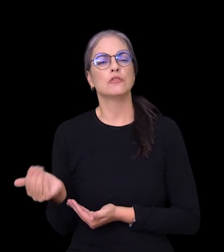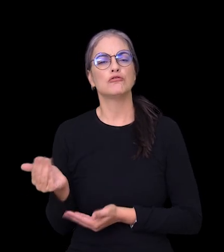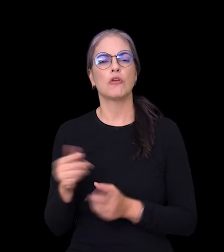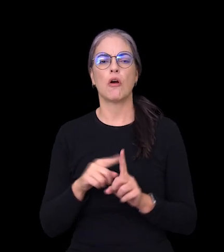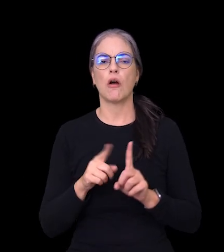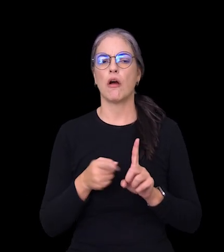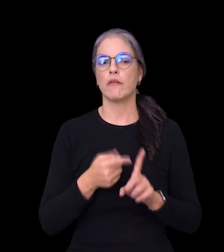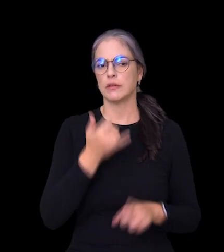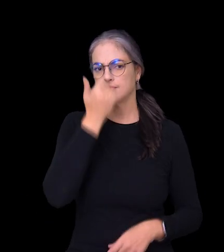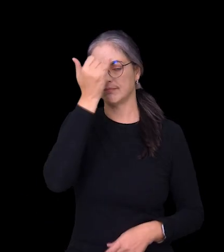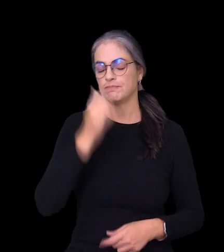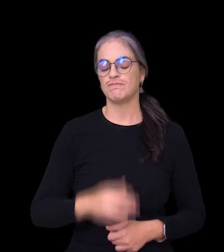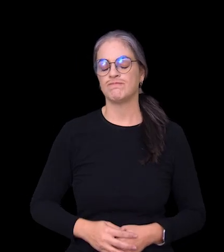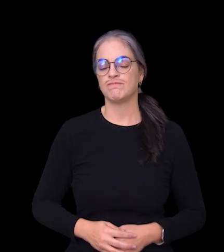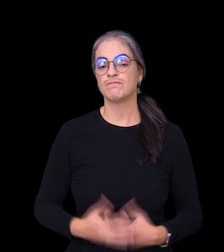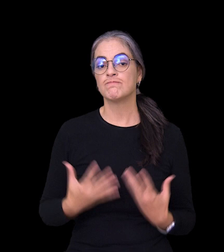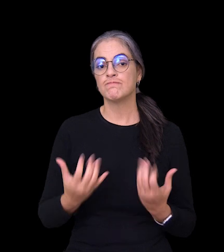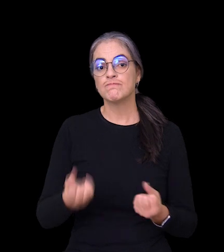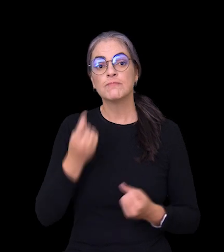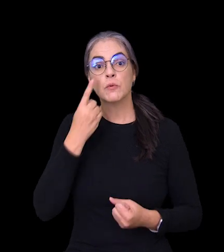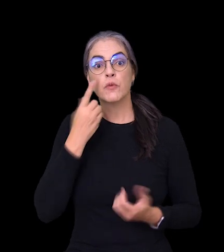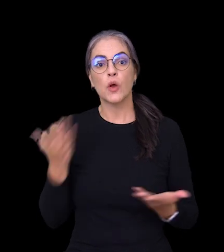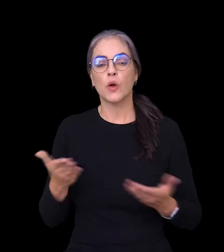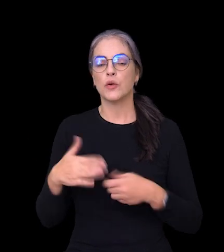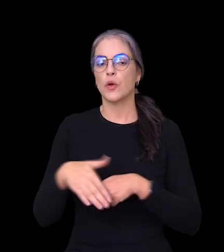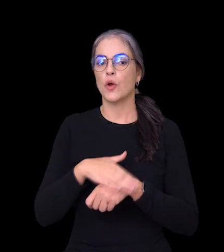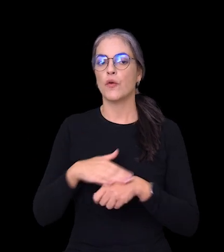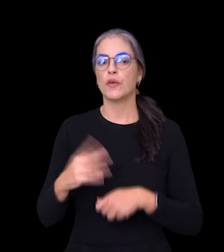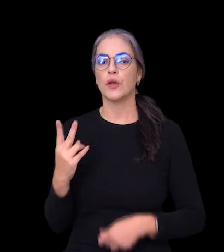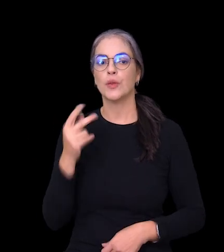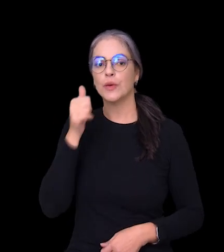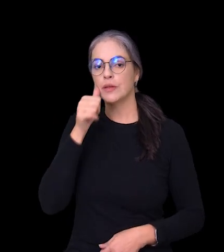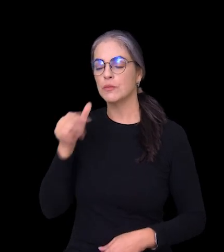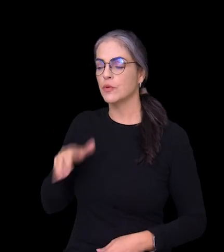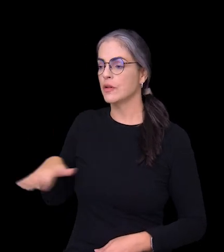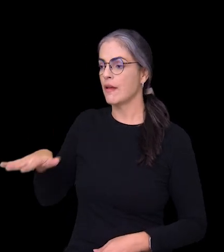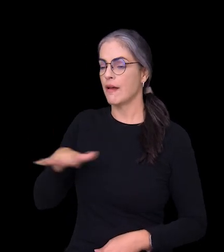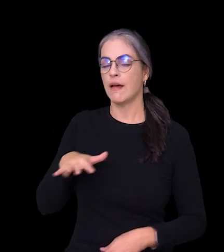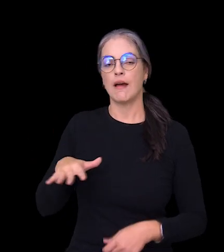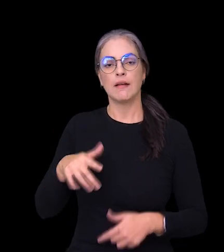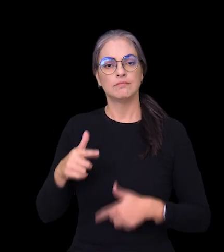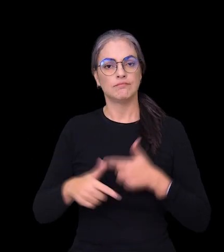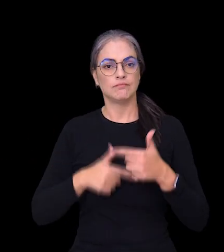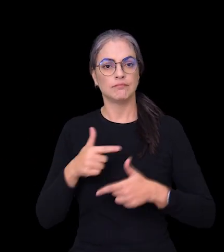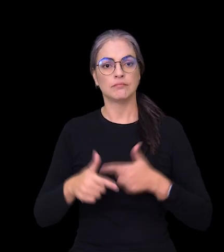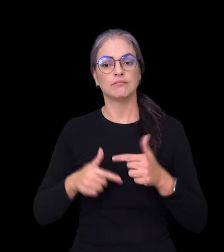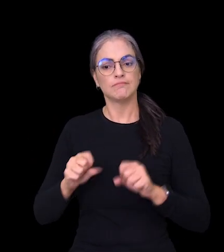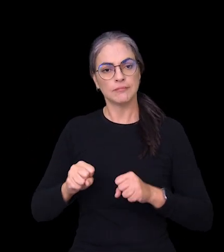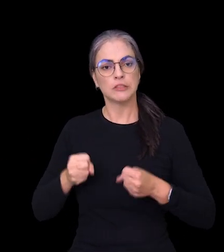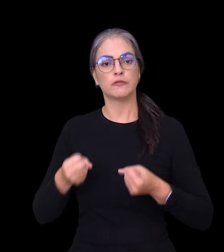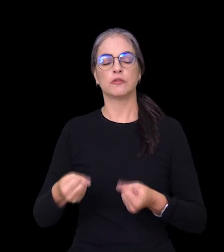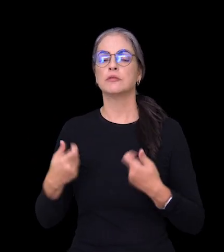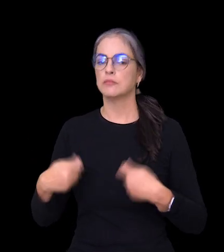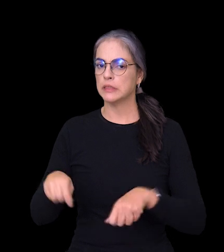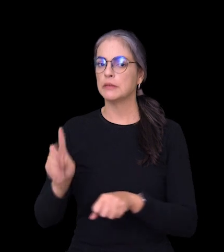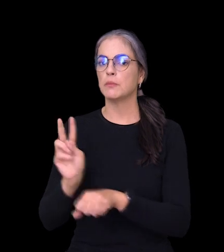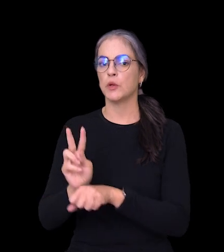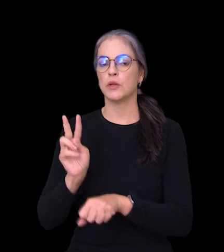Essas e outras perguntas serão abordadas com duas mulheres dedicadas a reforçar a necessidade de proteção